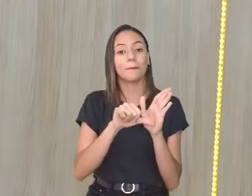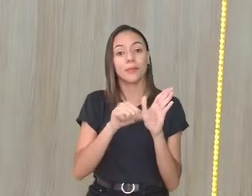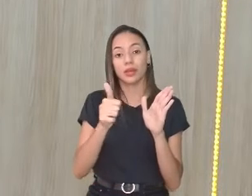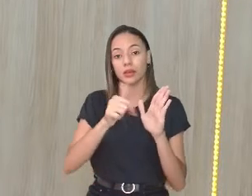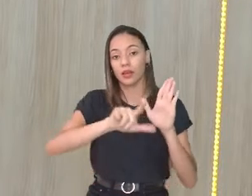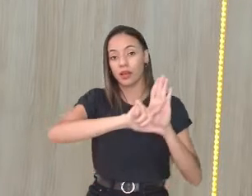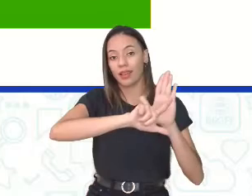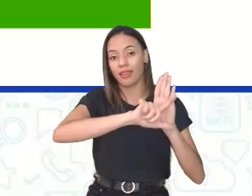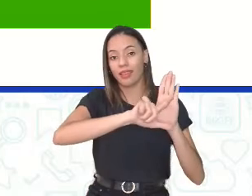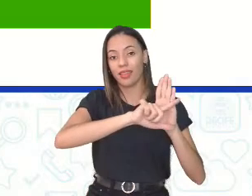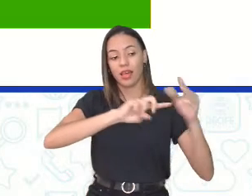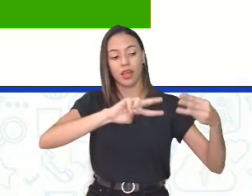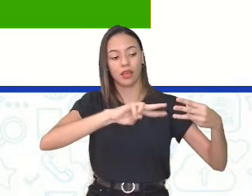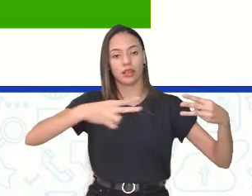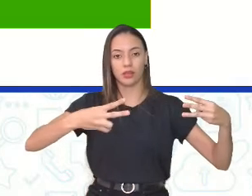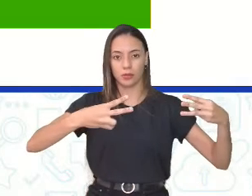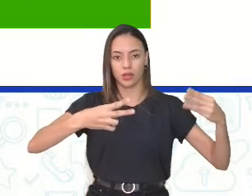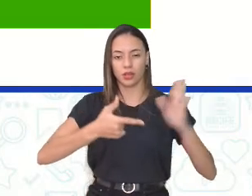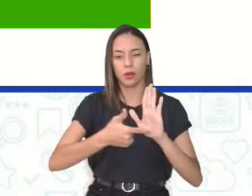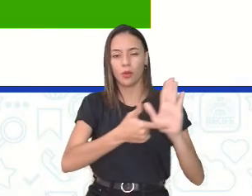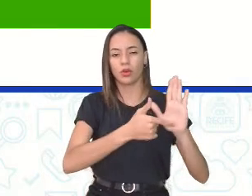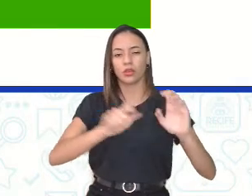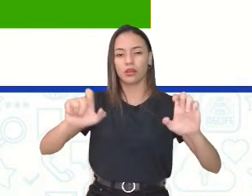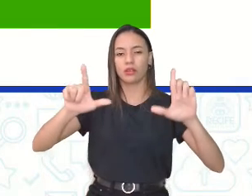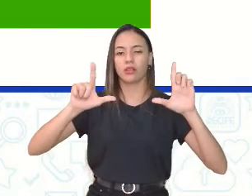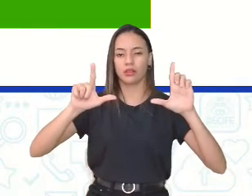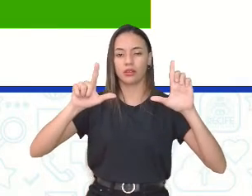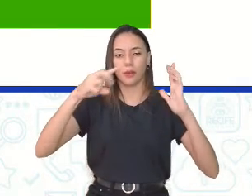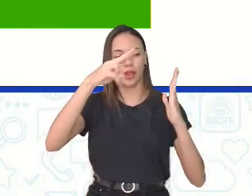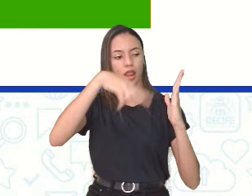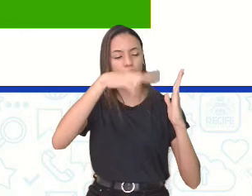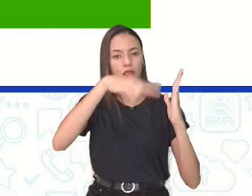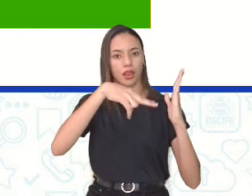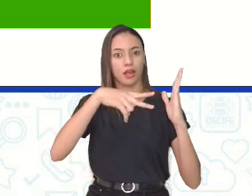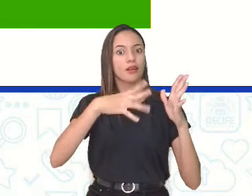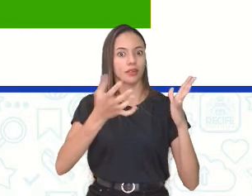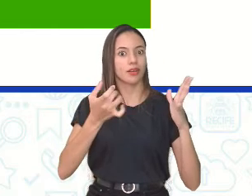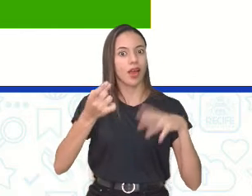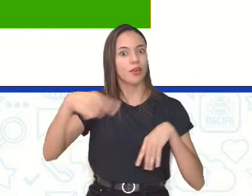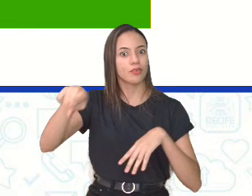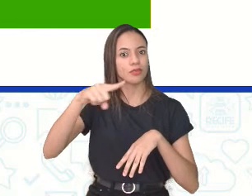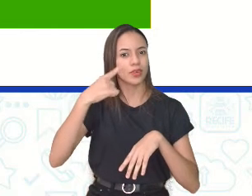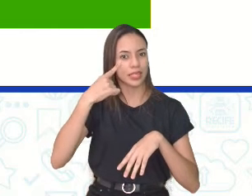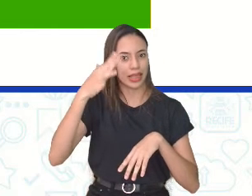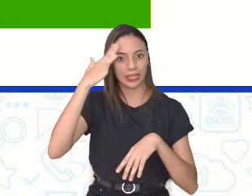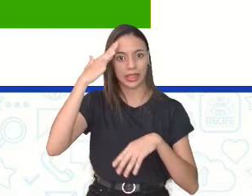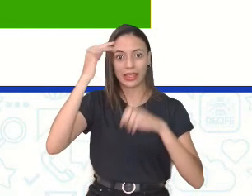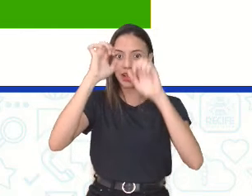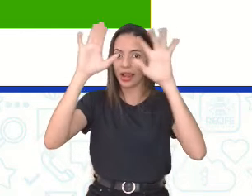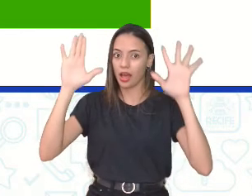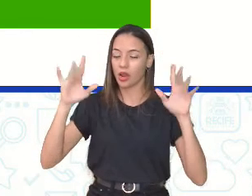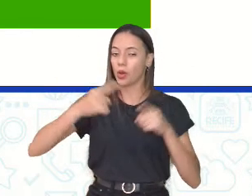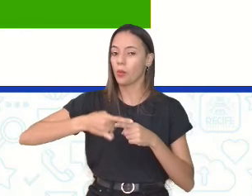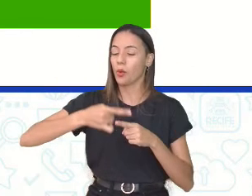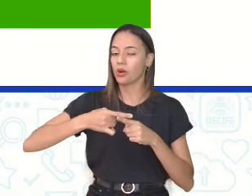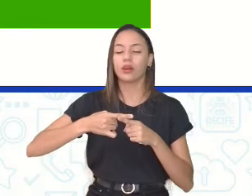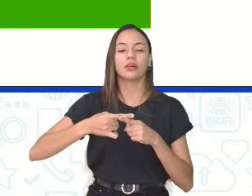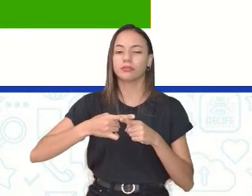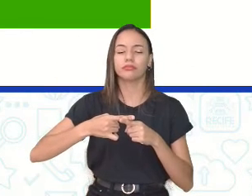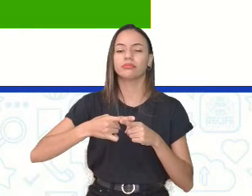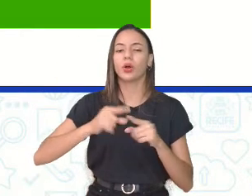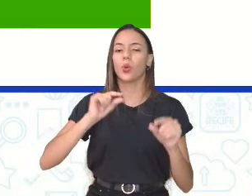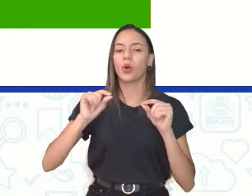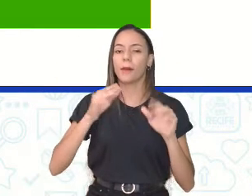Mendel. Joga na tela aí pra gente ler. Quero ver se vocês vão entender isso a princípio, viu? Porque a jogada aqui é a seguinte,